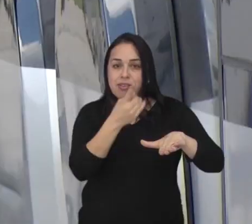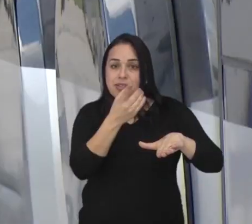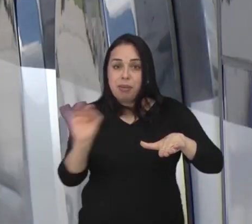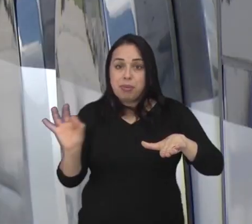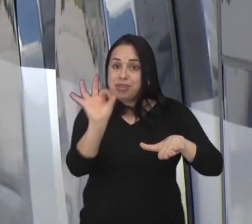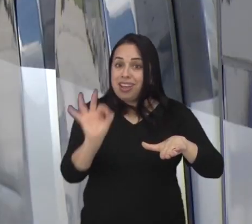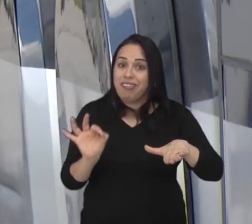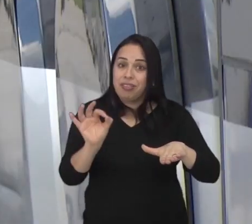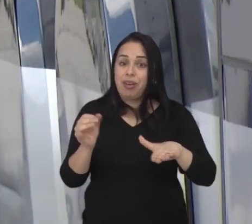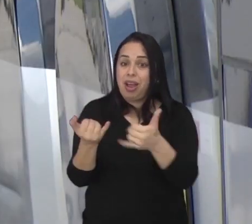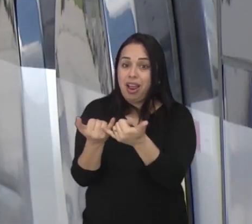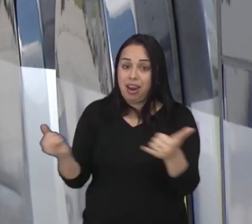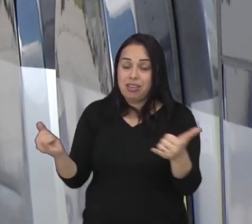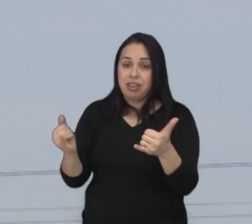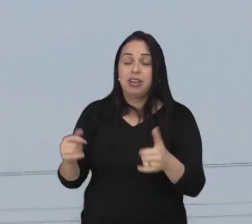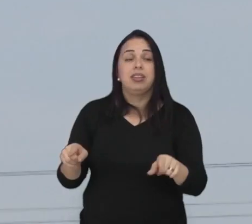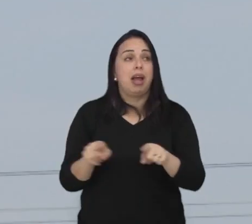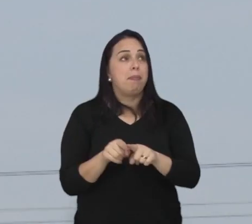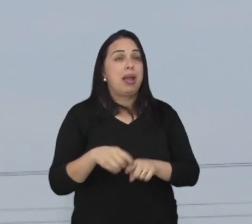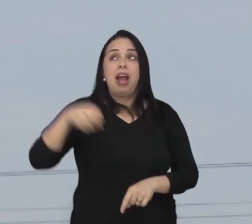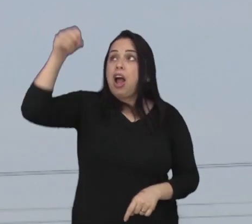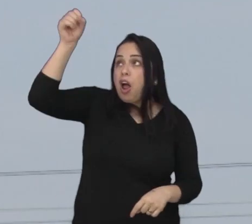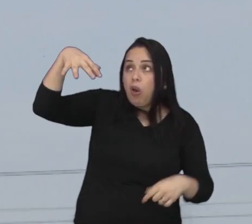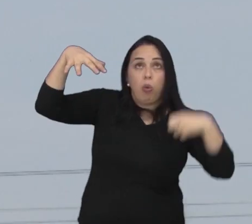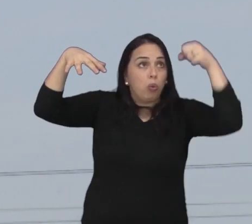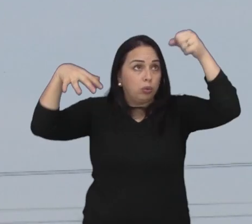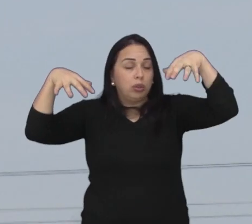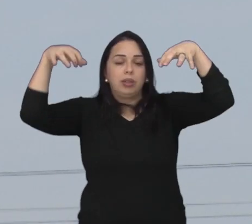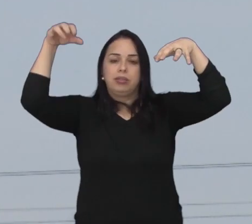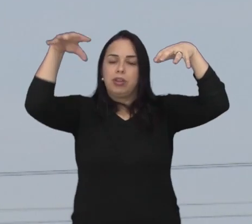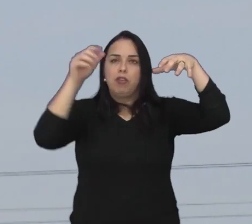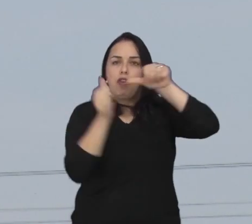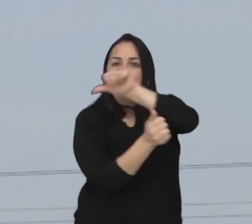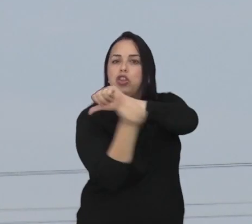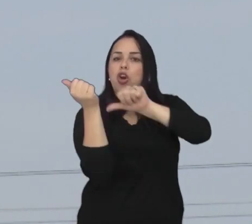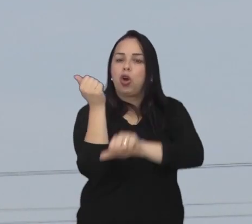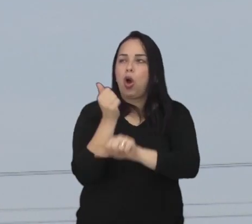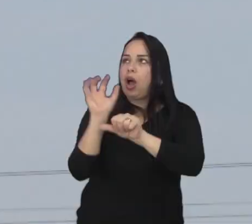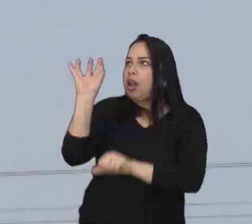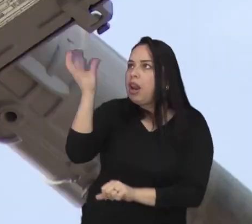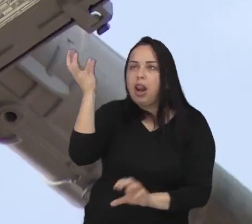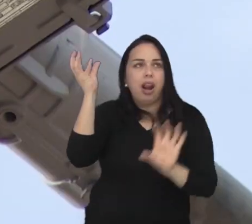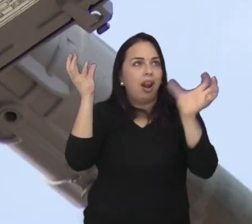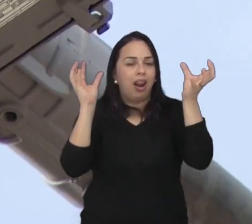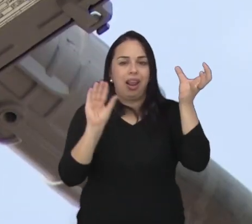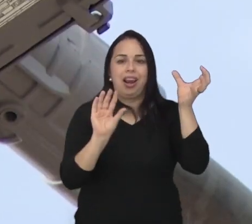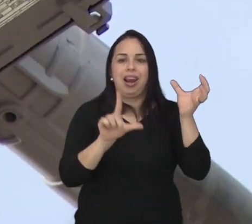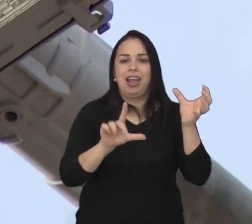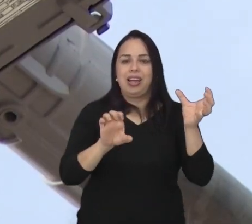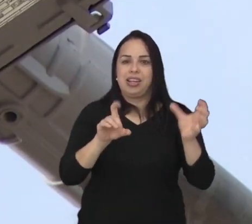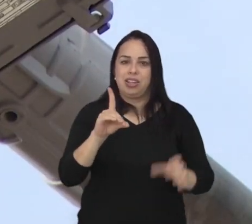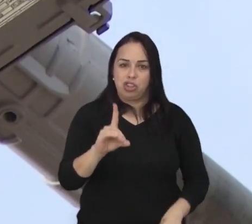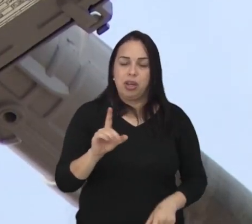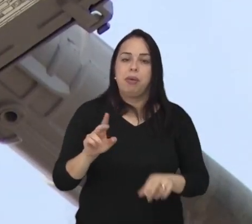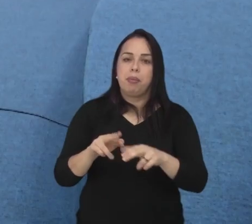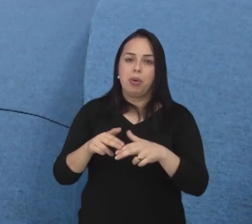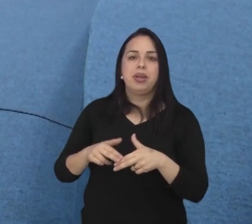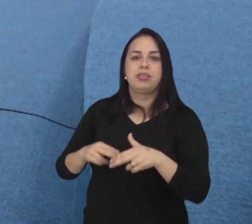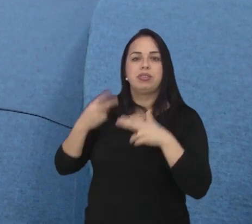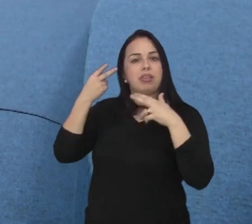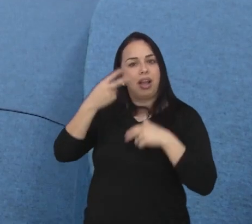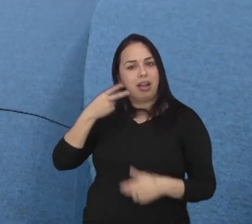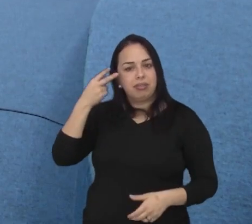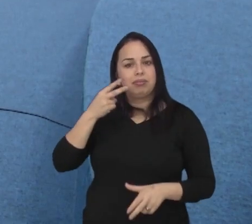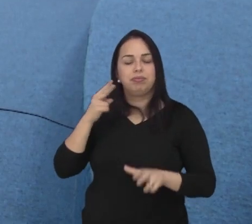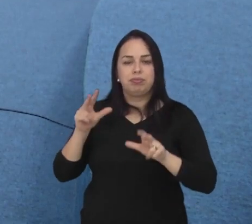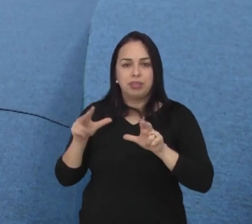veículos 100% elétricos e parte da iluminação pública da cidade foi trocada por lâmpadas de LED. A